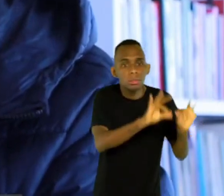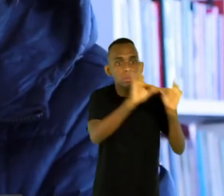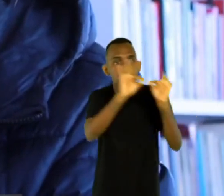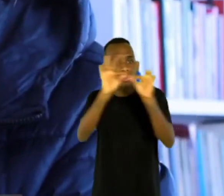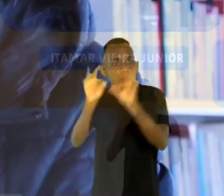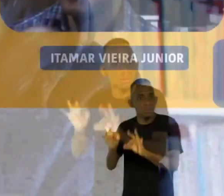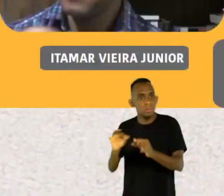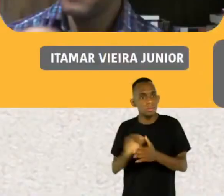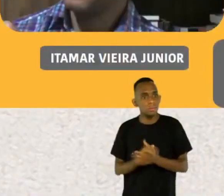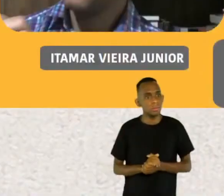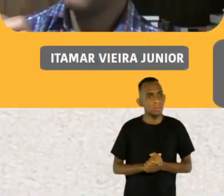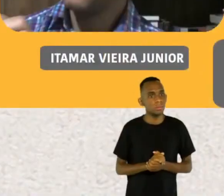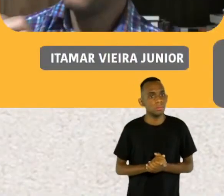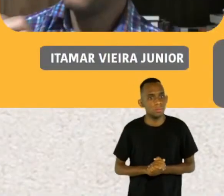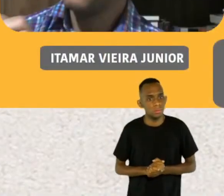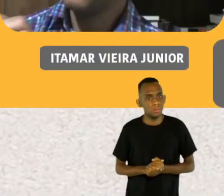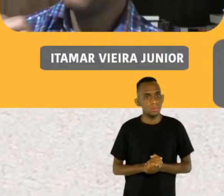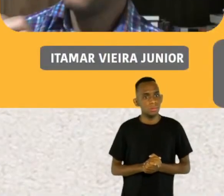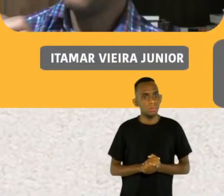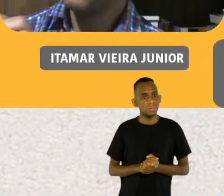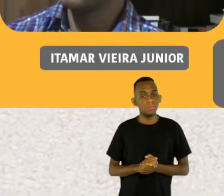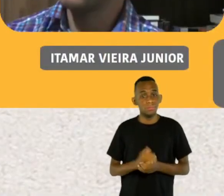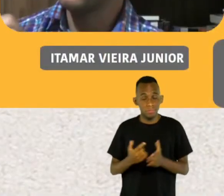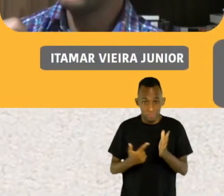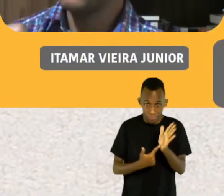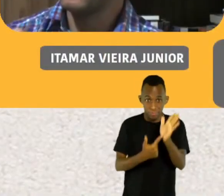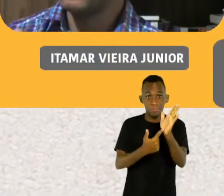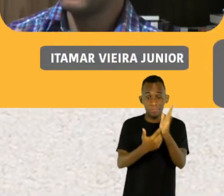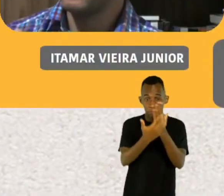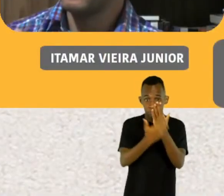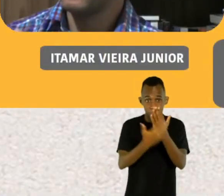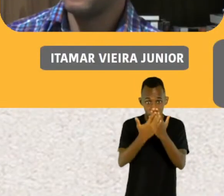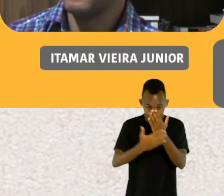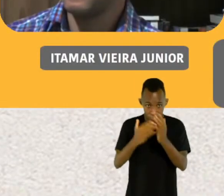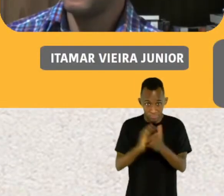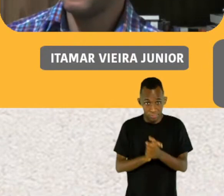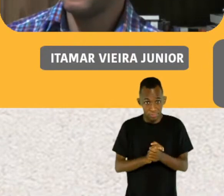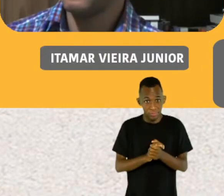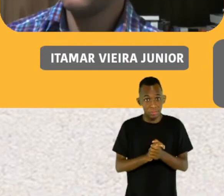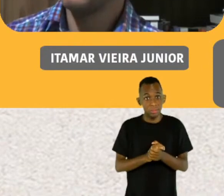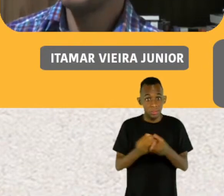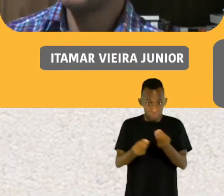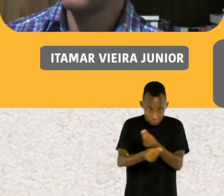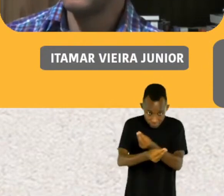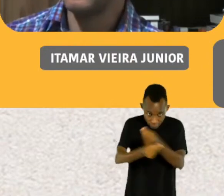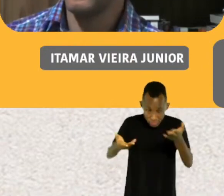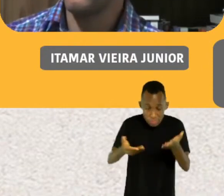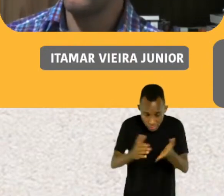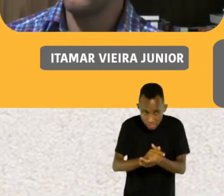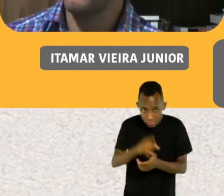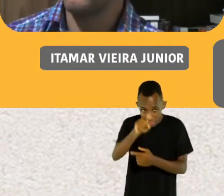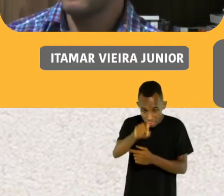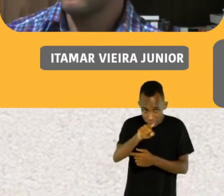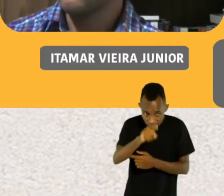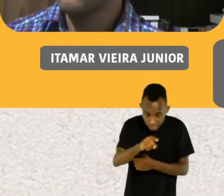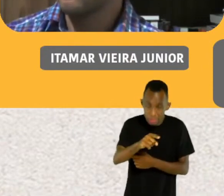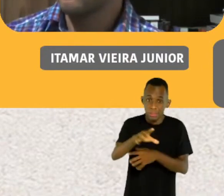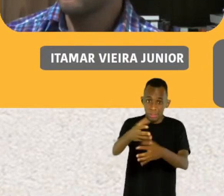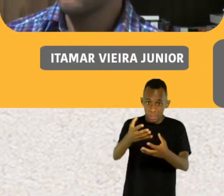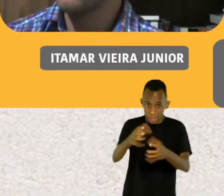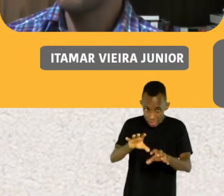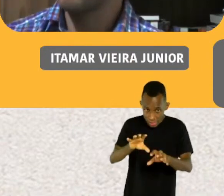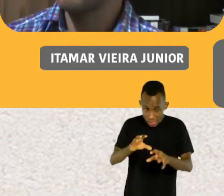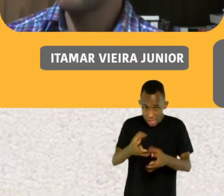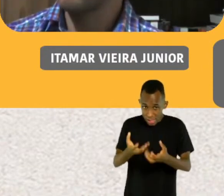aqui. Deixa eu Em botar aqui. breve receberá um físico de papel, Isso. Sim, autografado pelo Sérgio. com